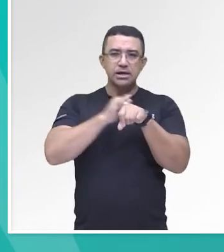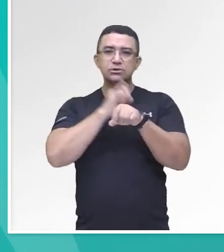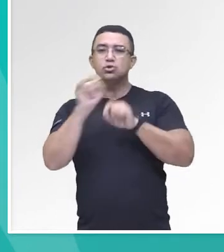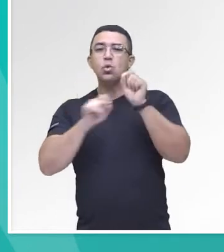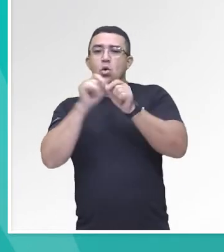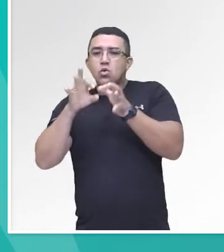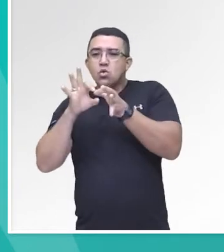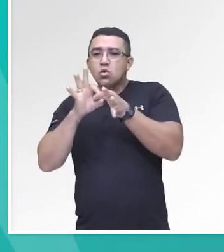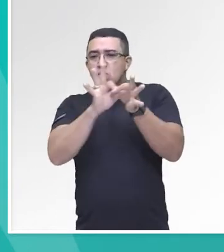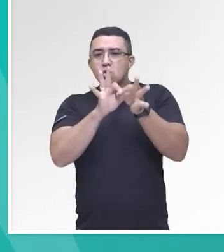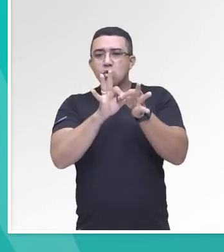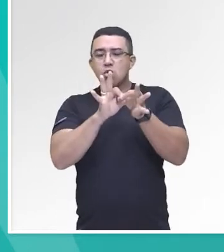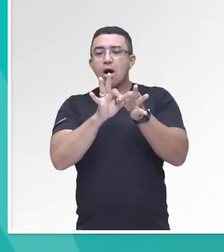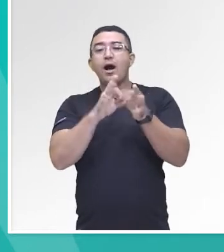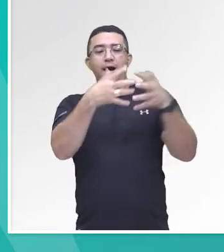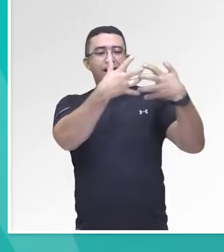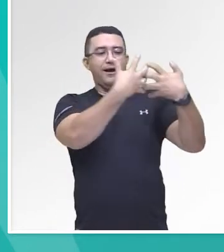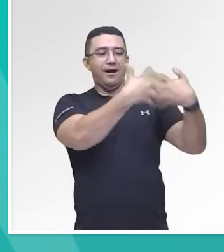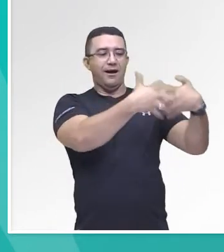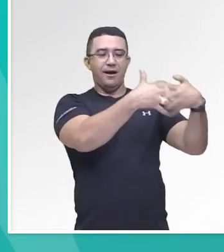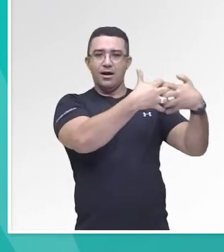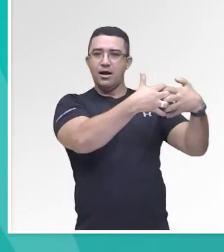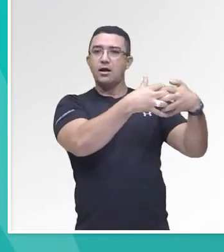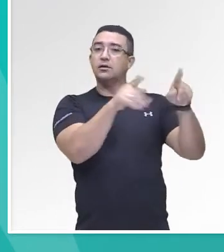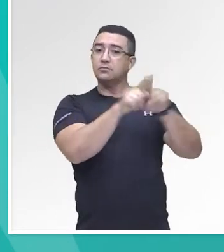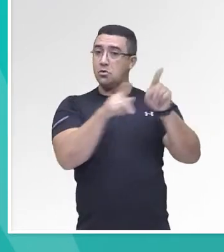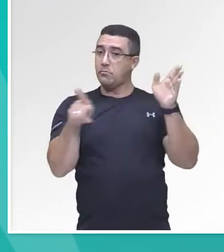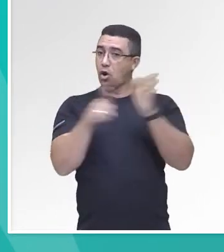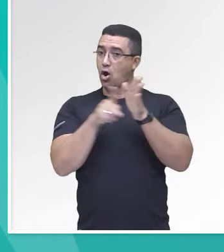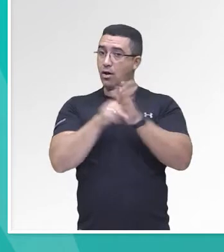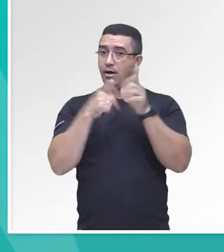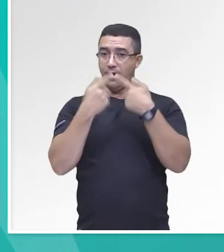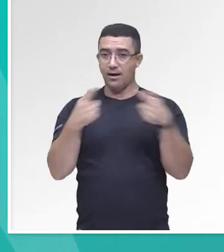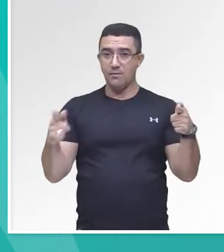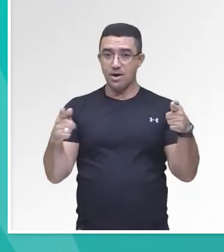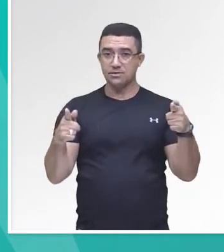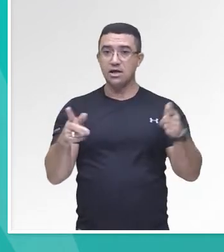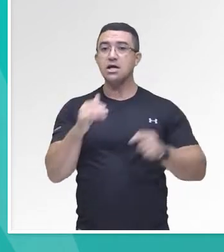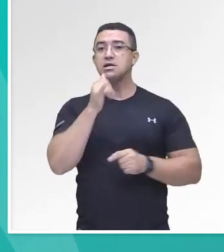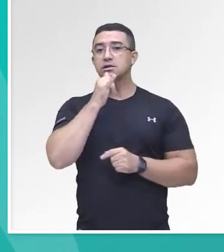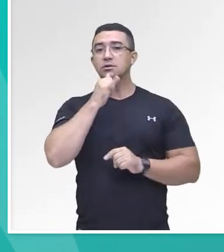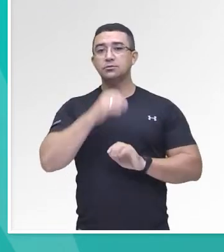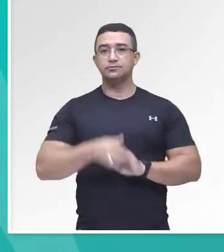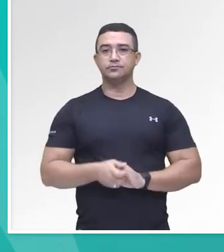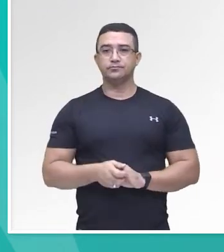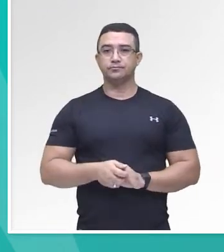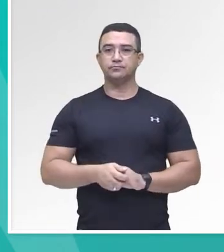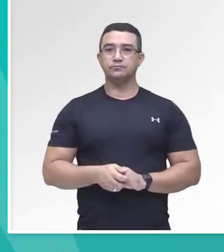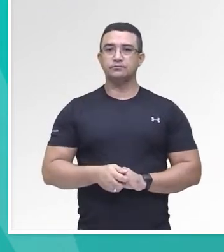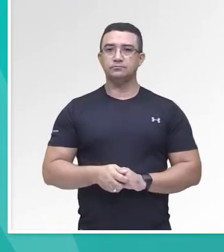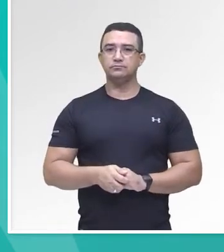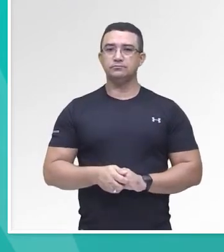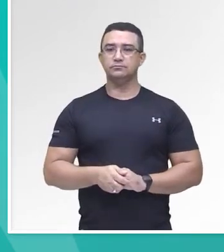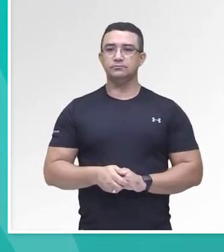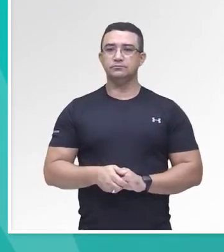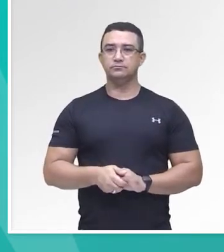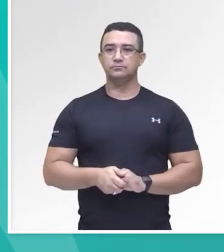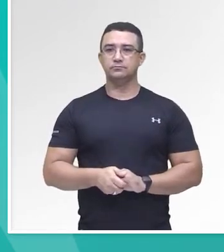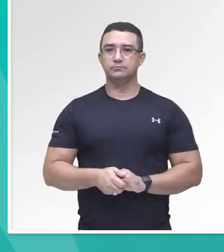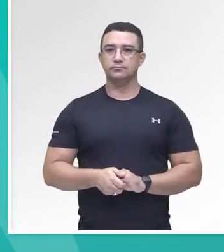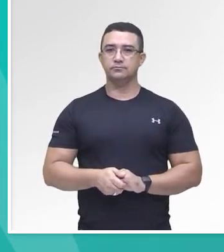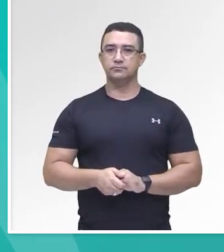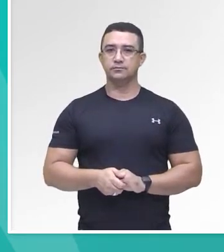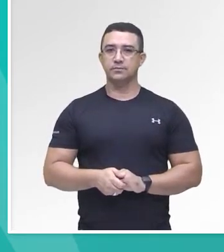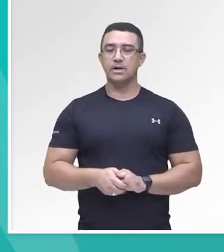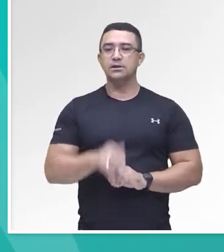encadeamento lógico-semânticos. Querem um exemplo? Ora, a gente acabou de ver aqui na nossa primeira parte da aula,